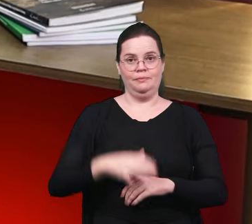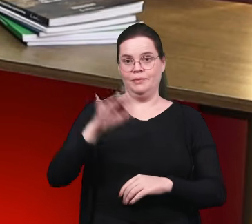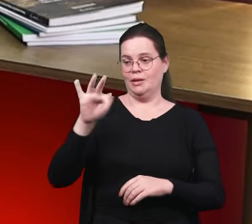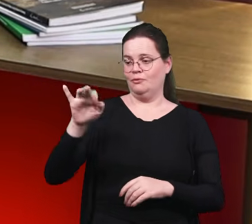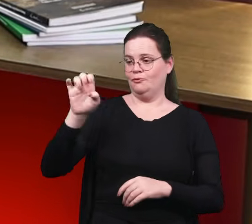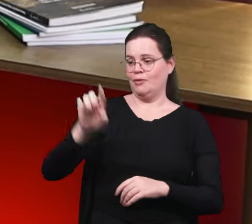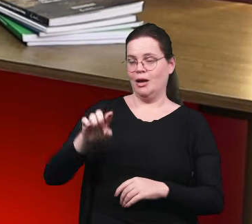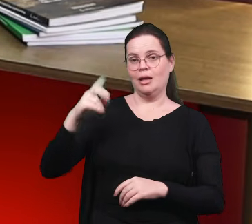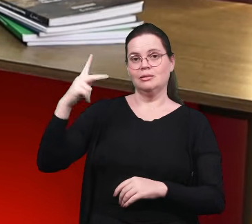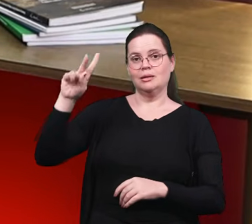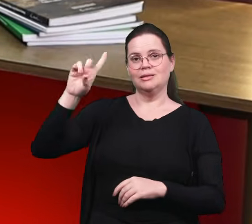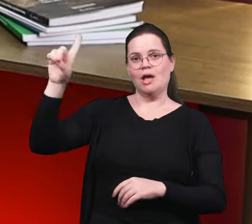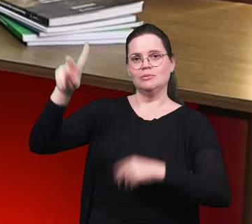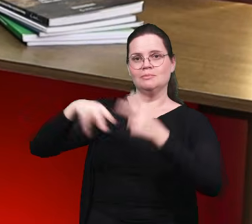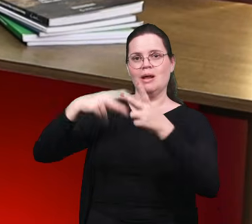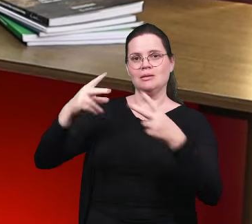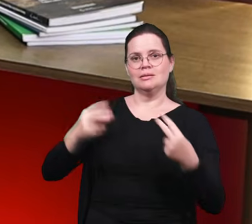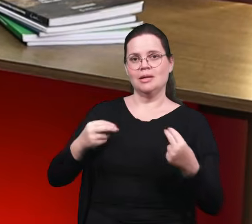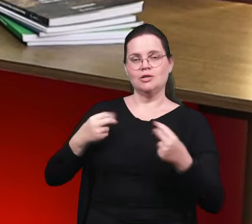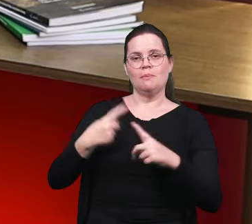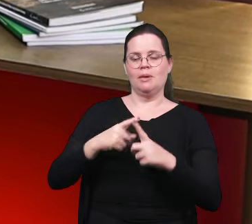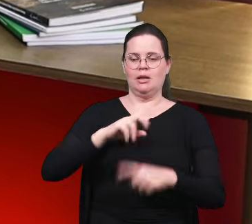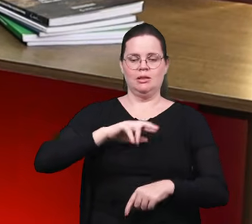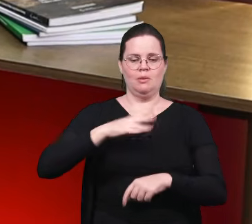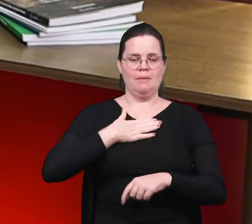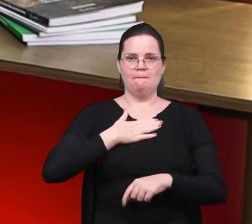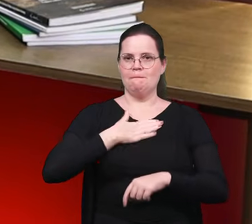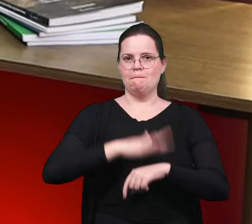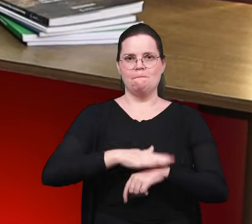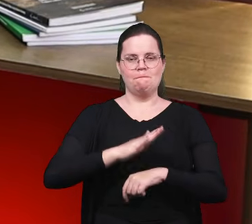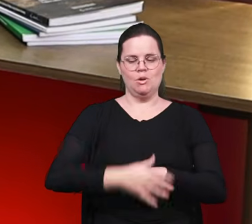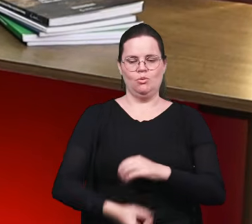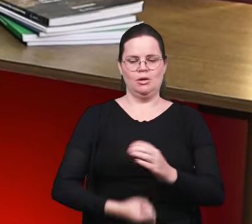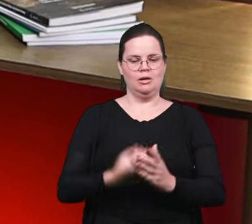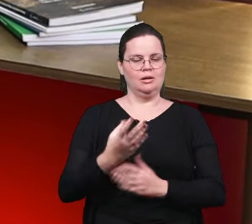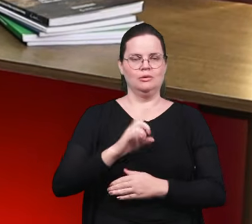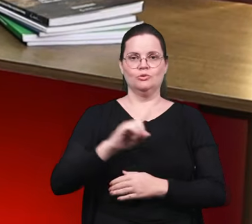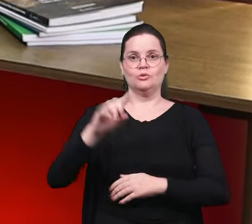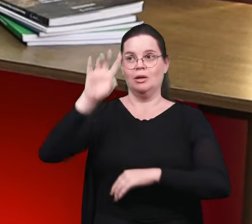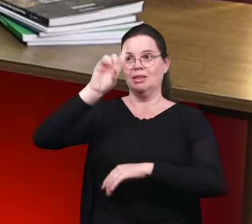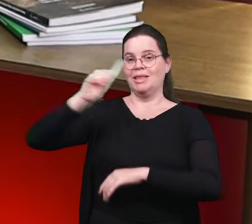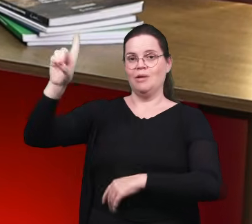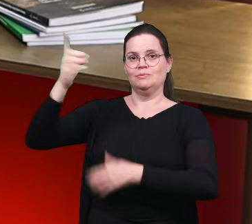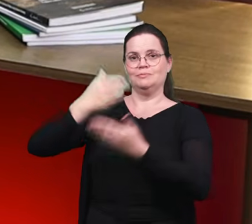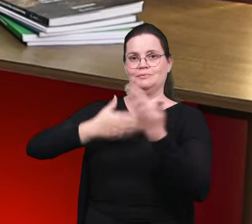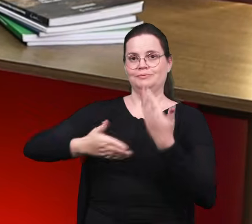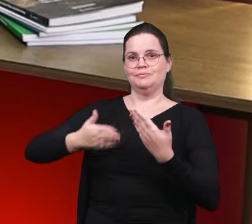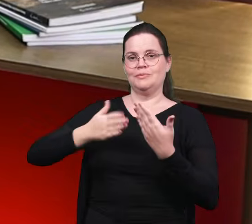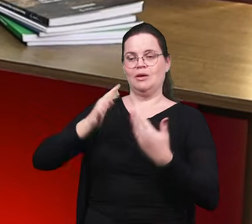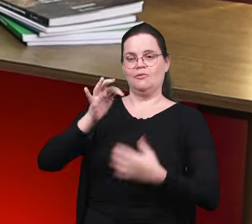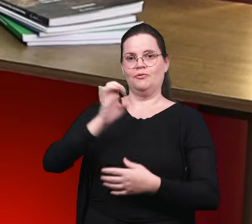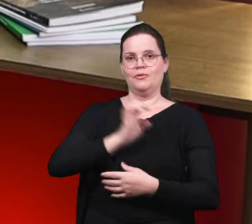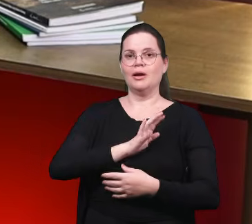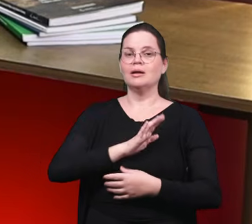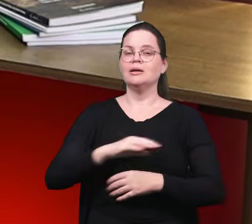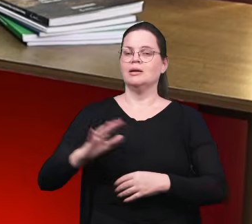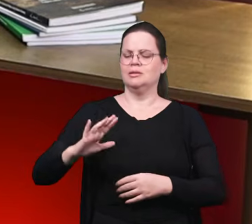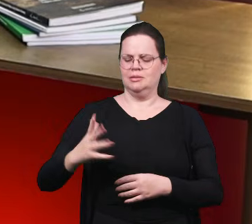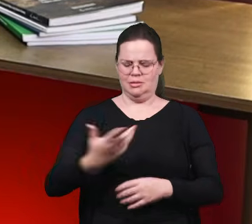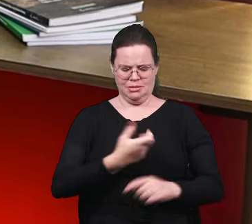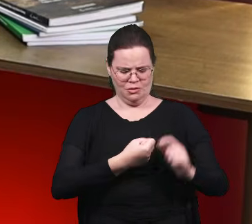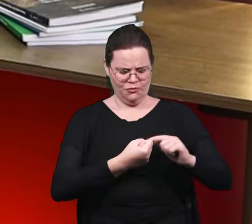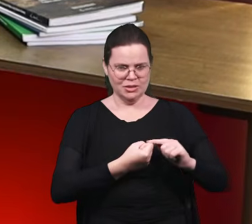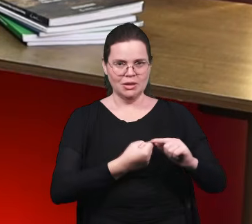de vós, mas vem de Deus. Né? Então é uma operação do Senhor. Sim. A salvação não é algo